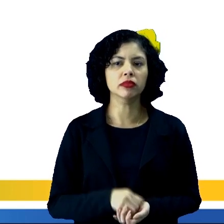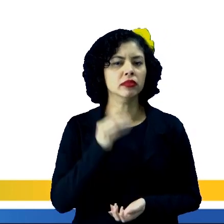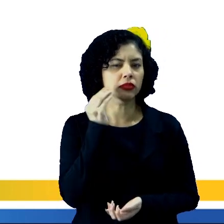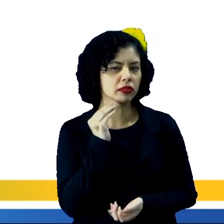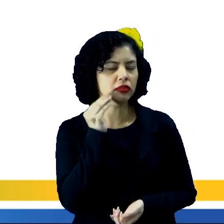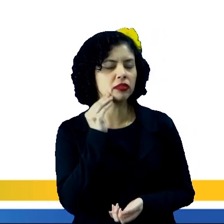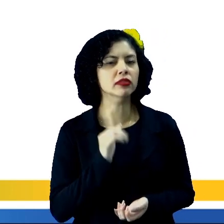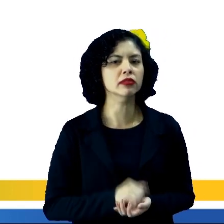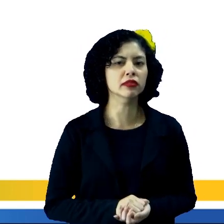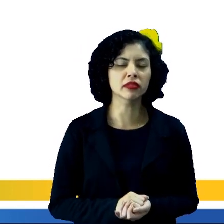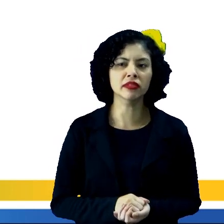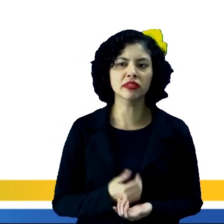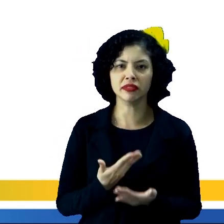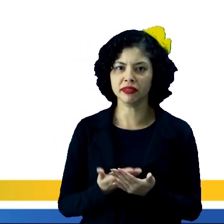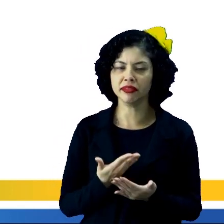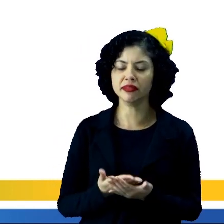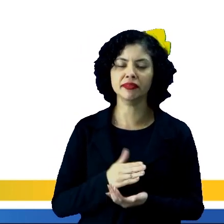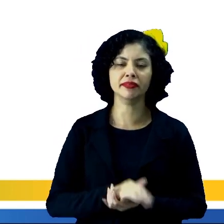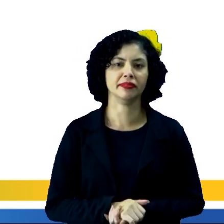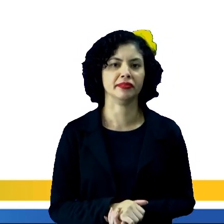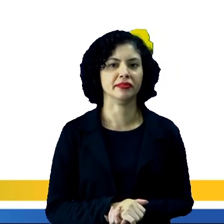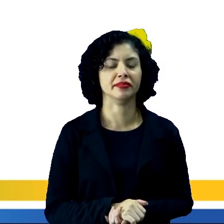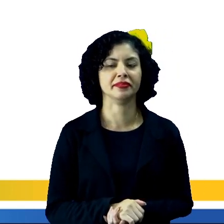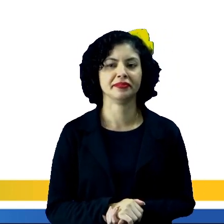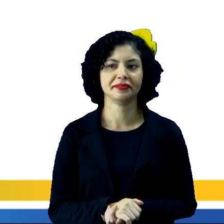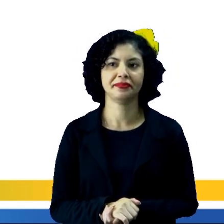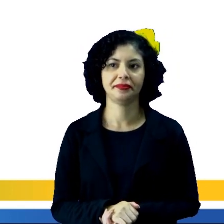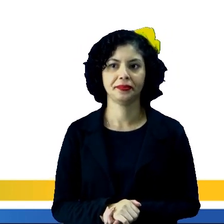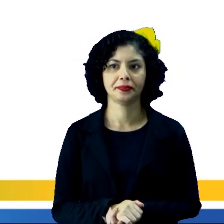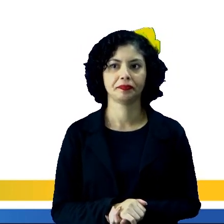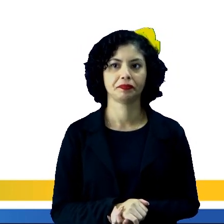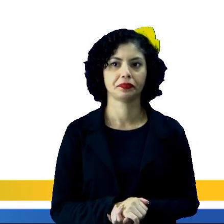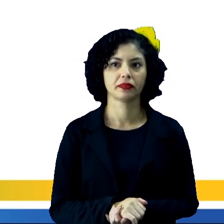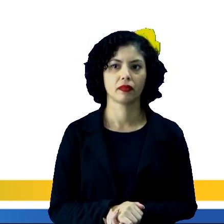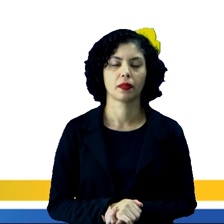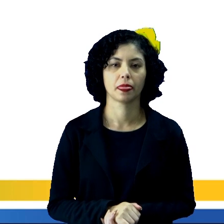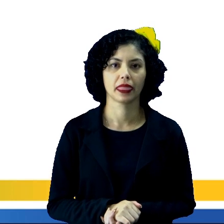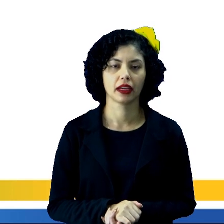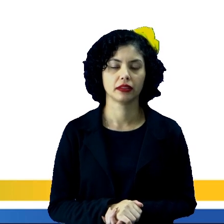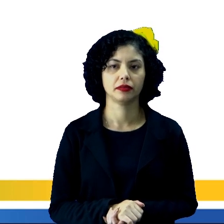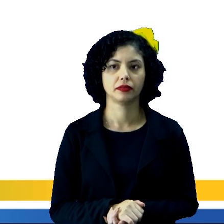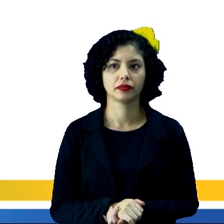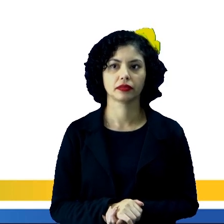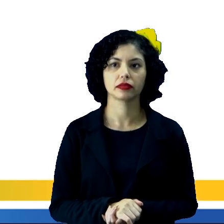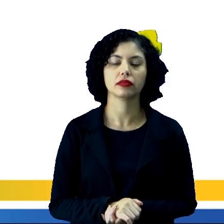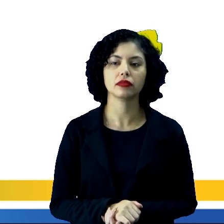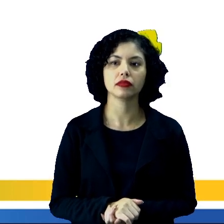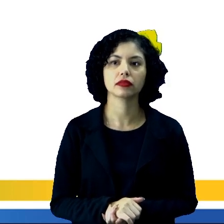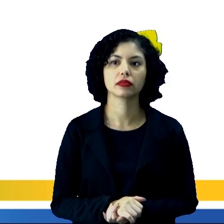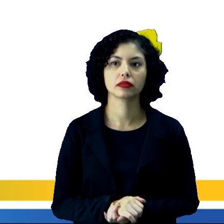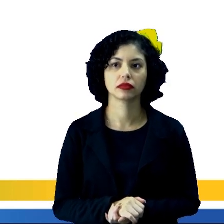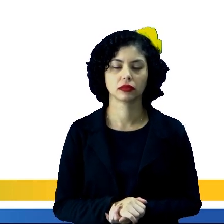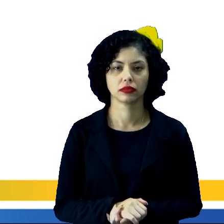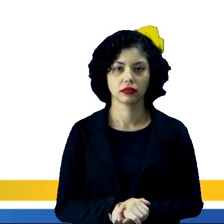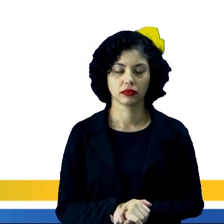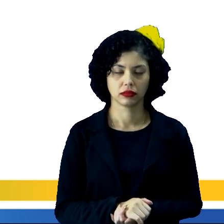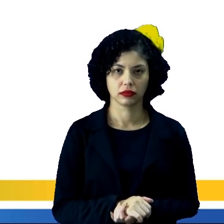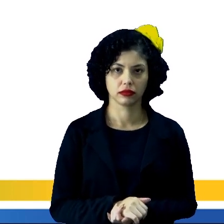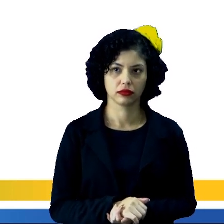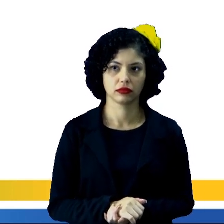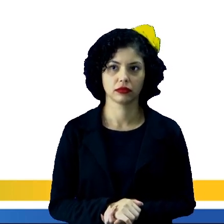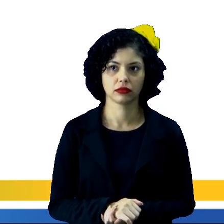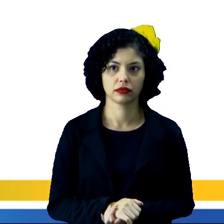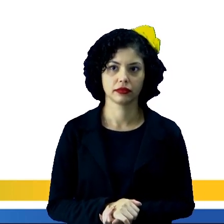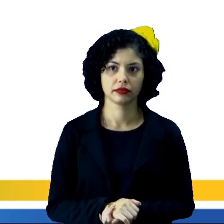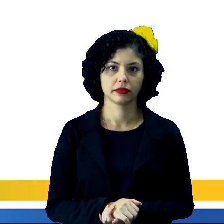tento bastante, ou então eu estudo bastante, né? Para isso. She's very rich, yet I can see tears in